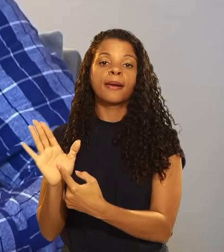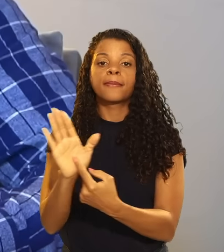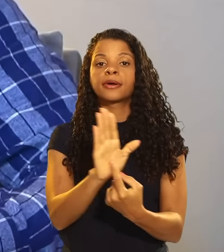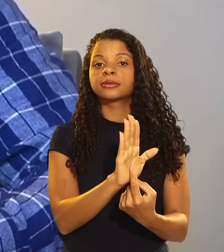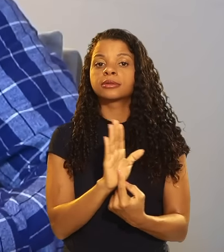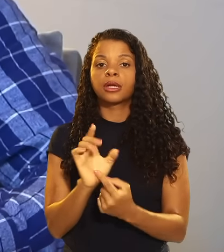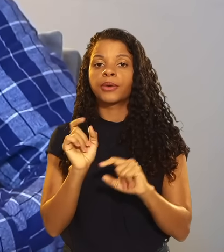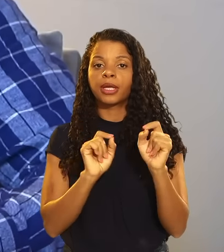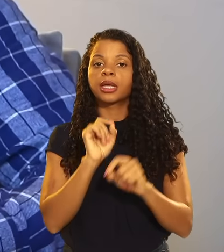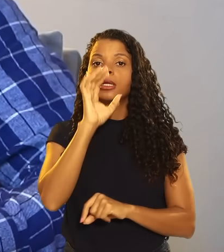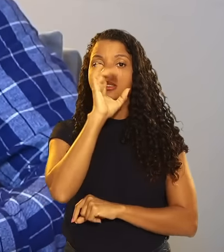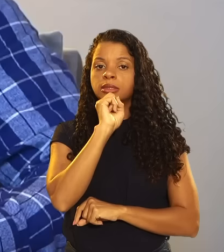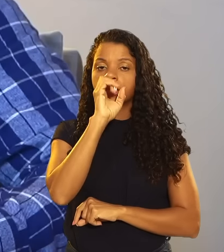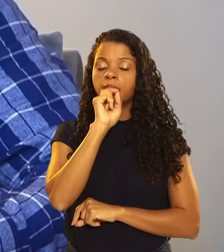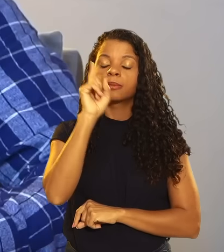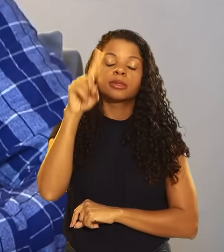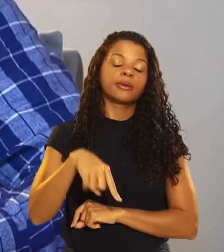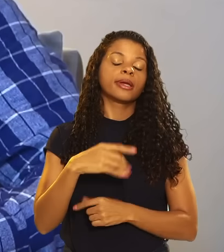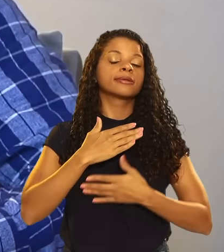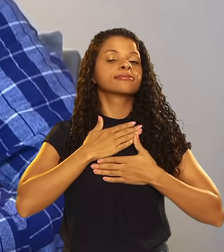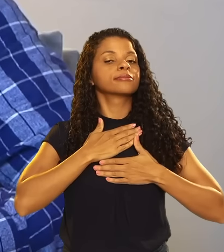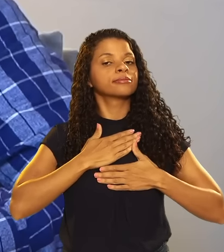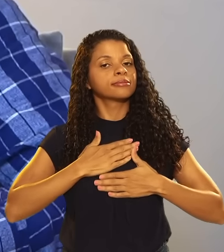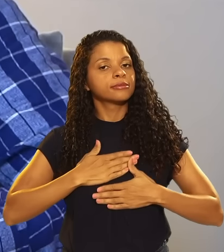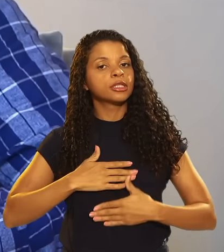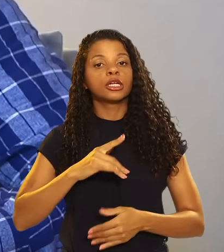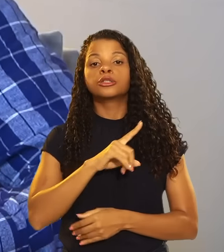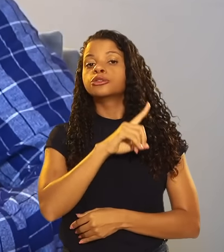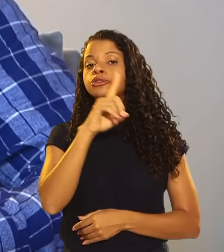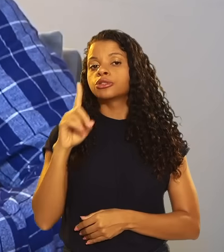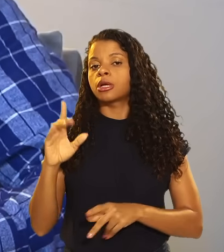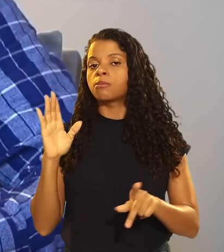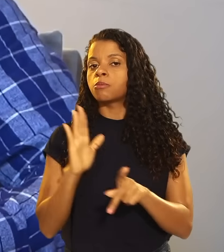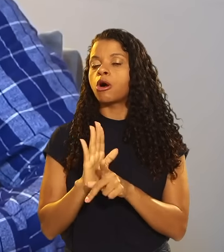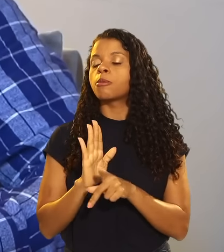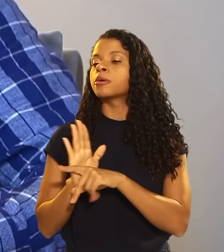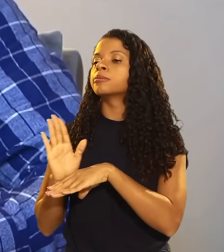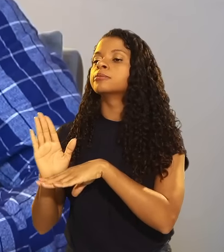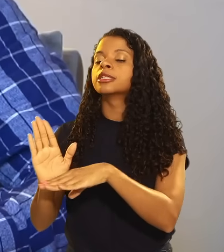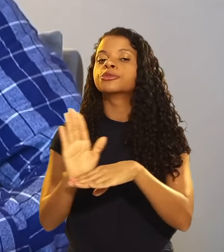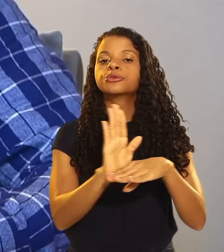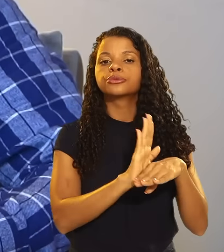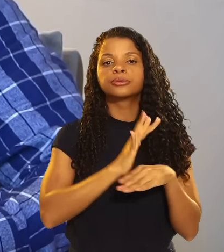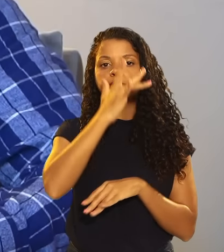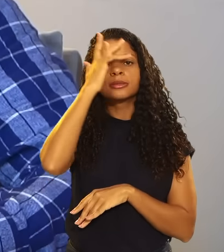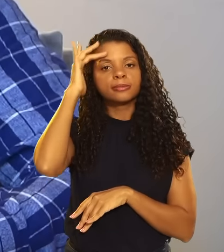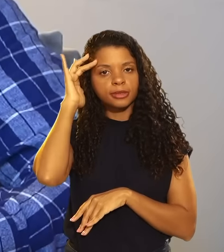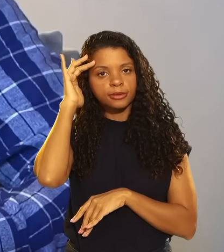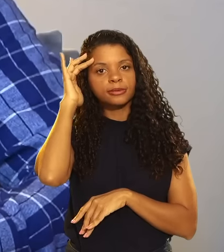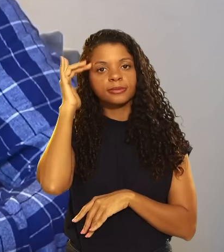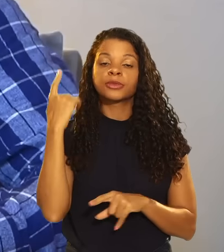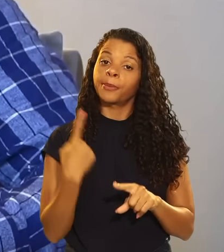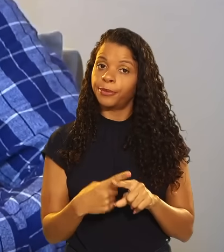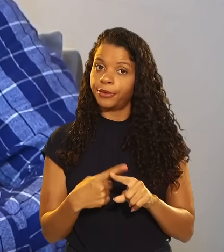dia deleitoso. Era um dia para fazer o bem, era um dia para trabalhar em prol das pessoas, Porque os líderes